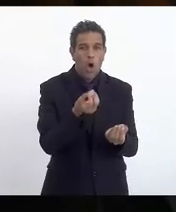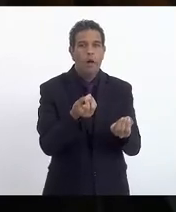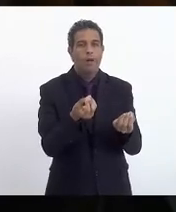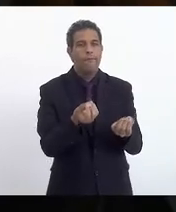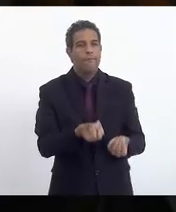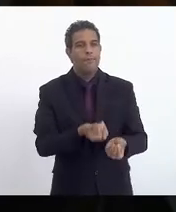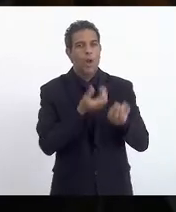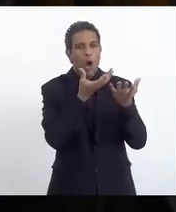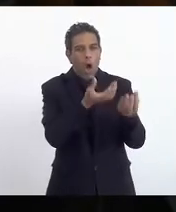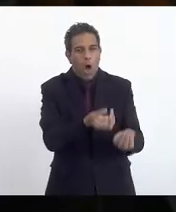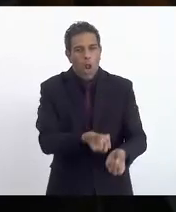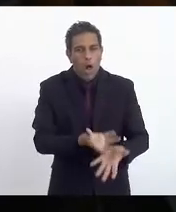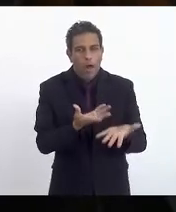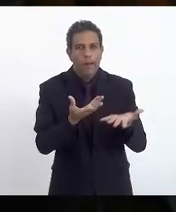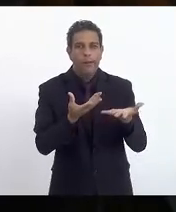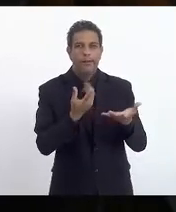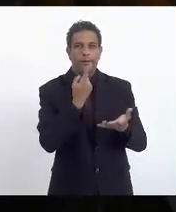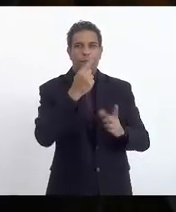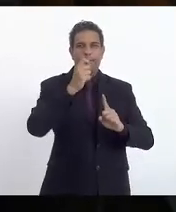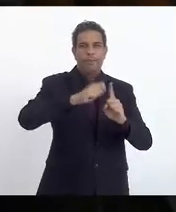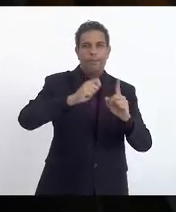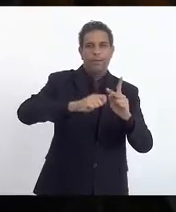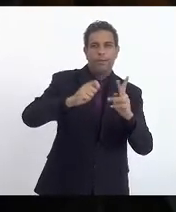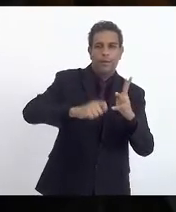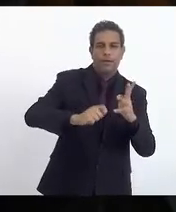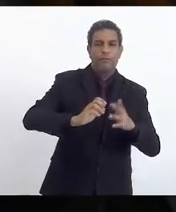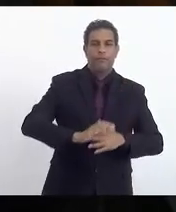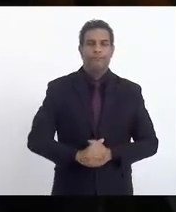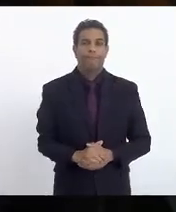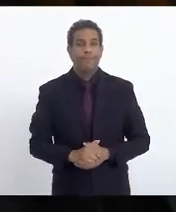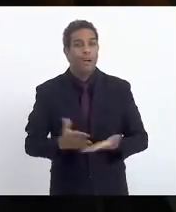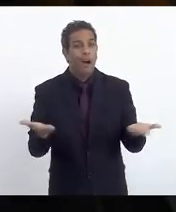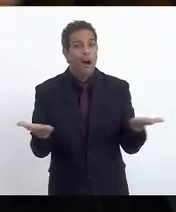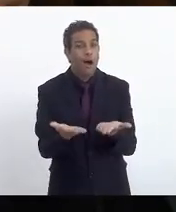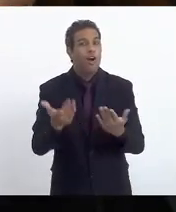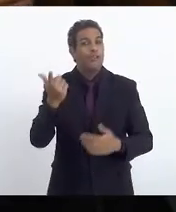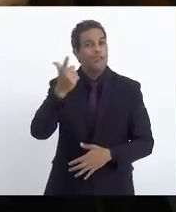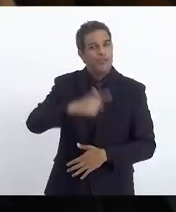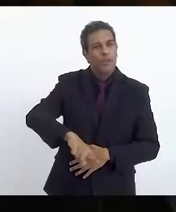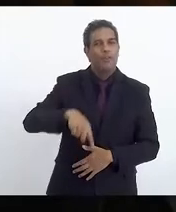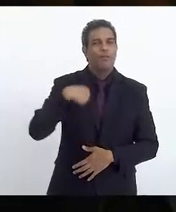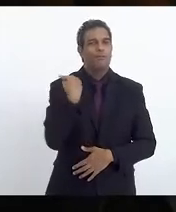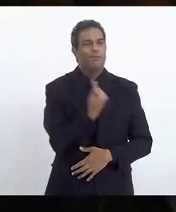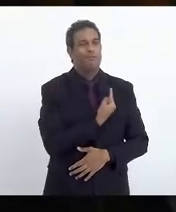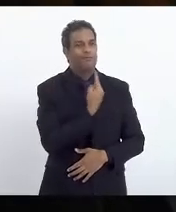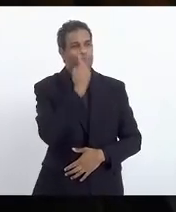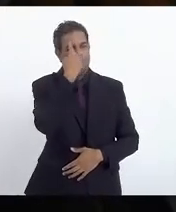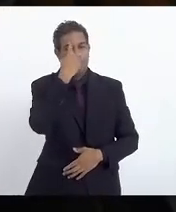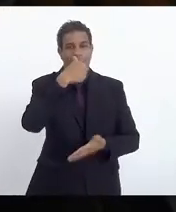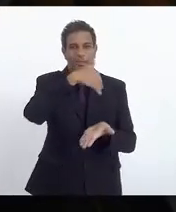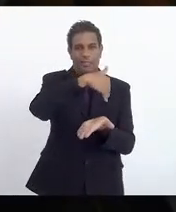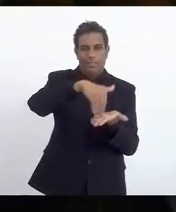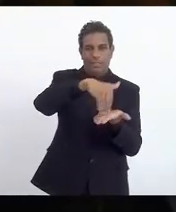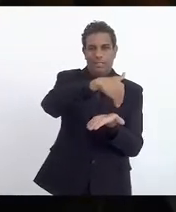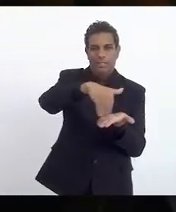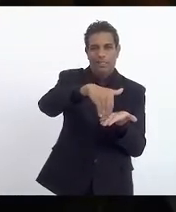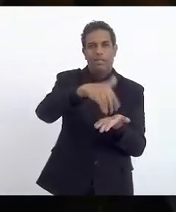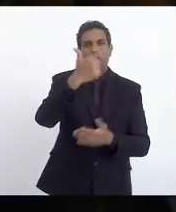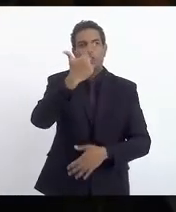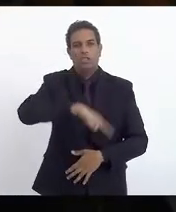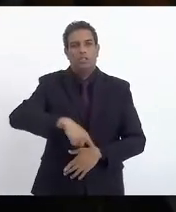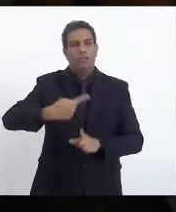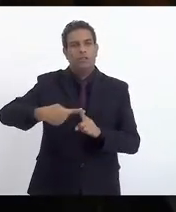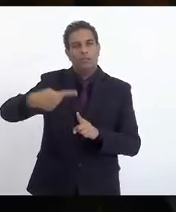produzir o edital que teve vigência por um mês só que ele foi suspenso agora de novo a secretaria acabou de publicar